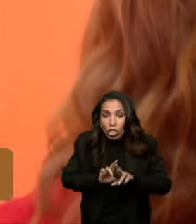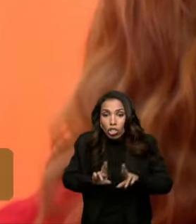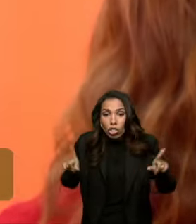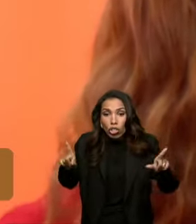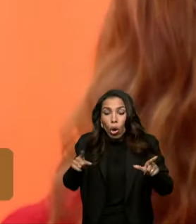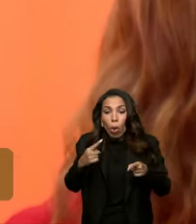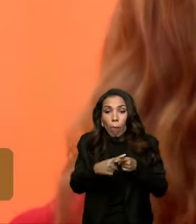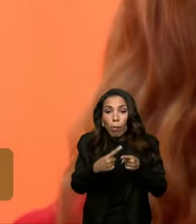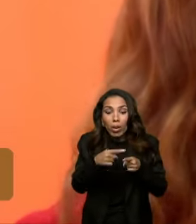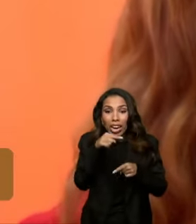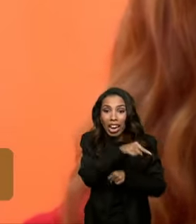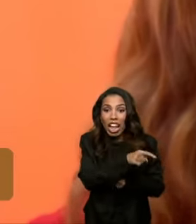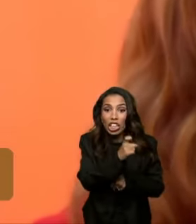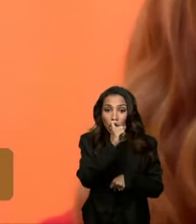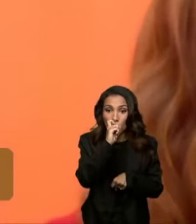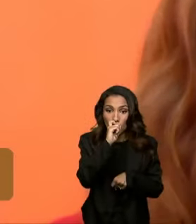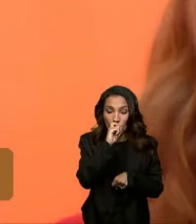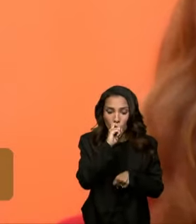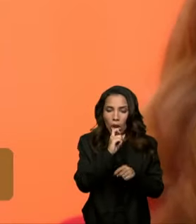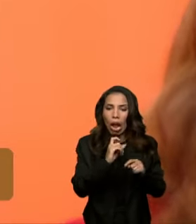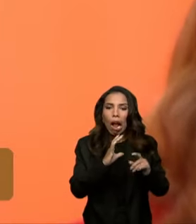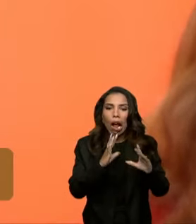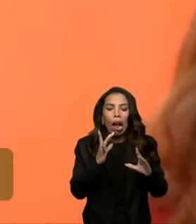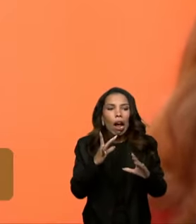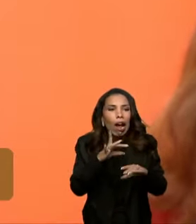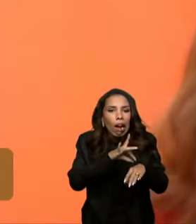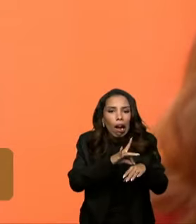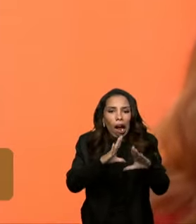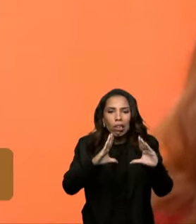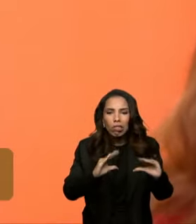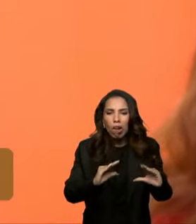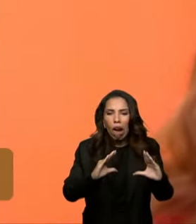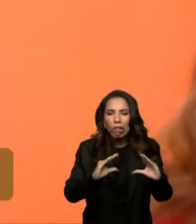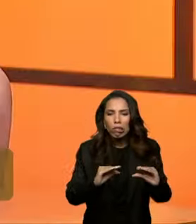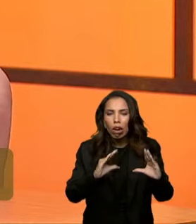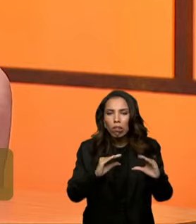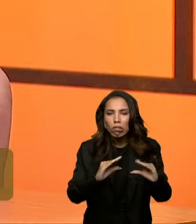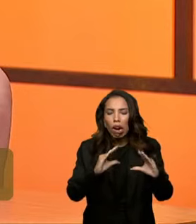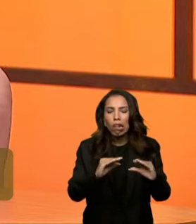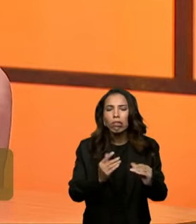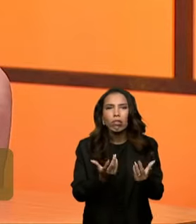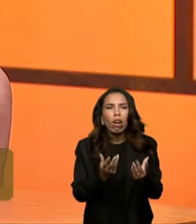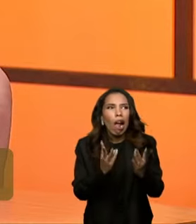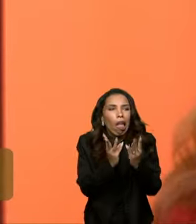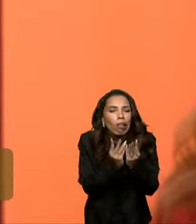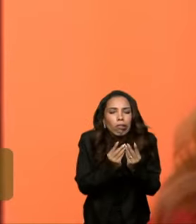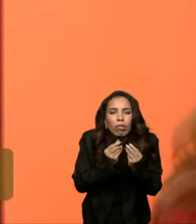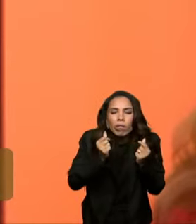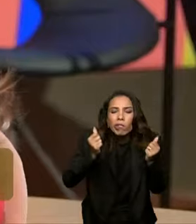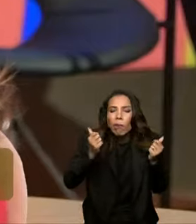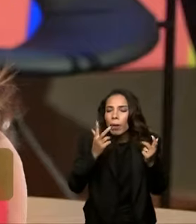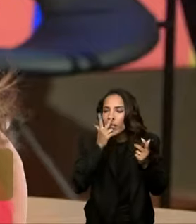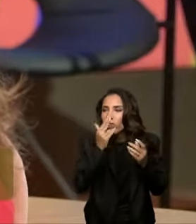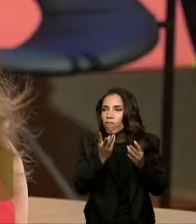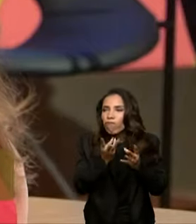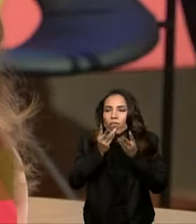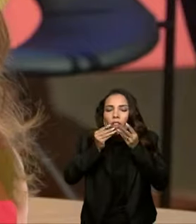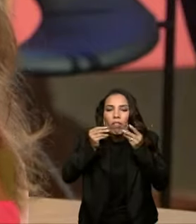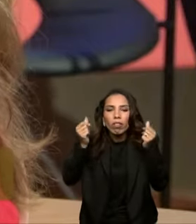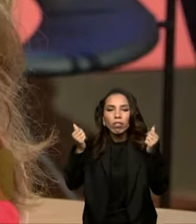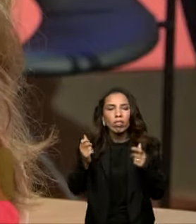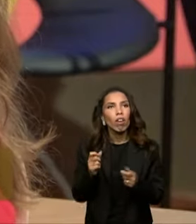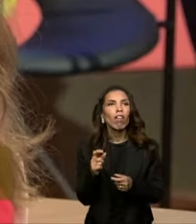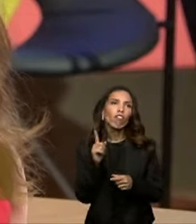é mais gelado e realmente dá uma textura diferente. O atum... É mais o quê? Cara, ele desmancha. Agora, Dudu, você já estourou lâmpada